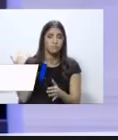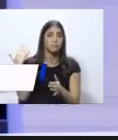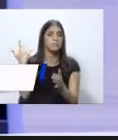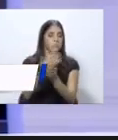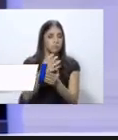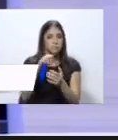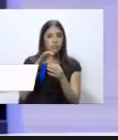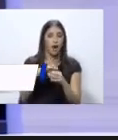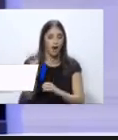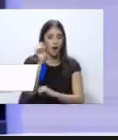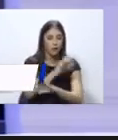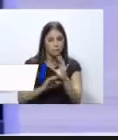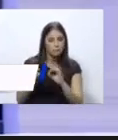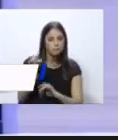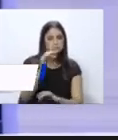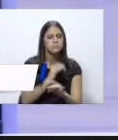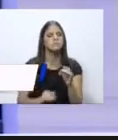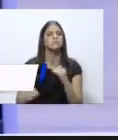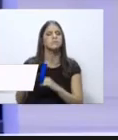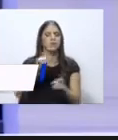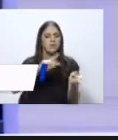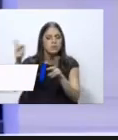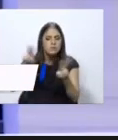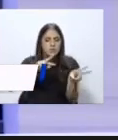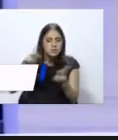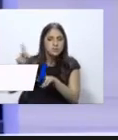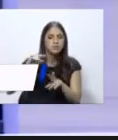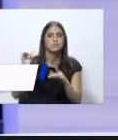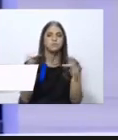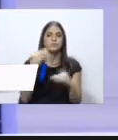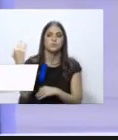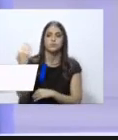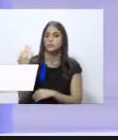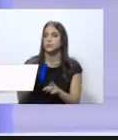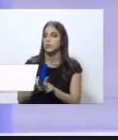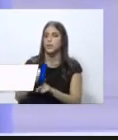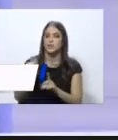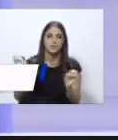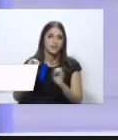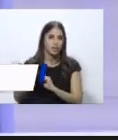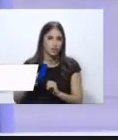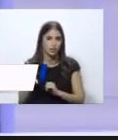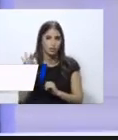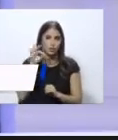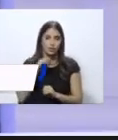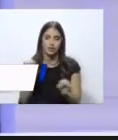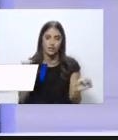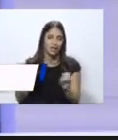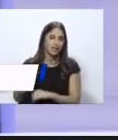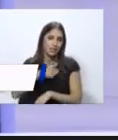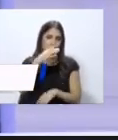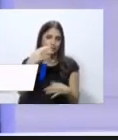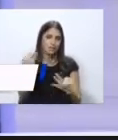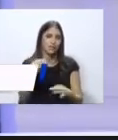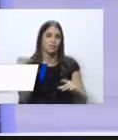das transferências e o facto do Futebol Clube Porto mais uma vez ser amplamente derrotado. Se calhar não foi bem assim como se vê aqui na contratação, quer do Taremi,